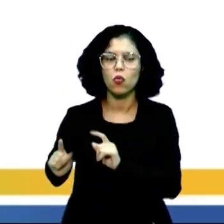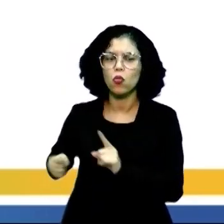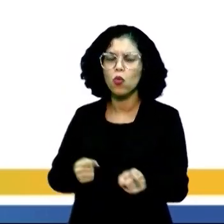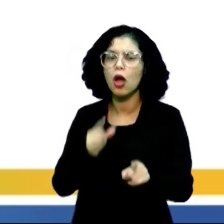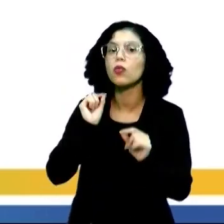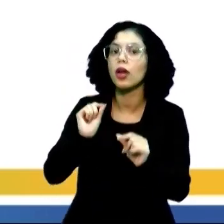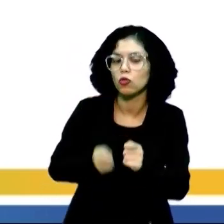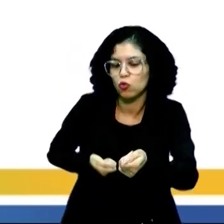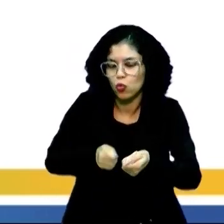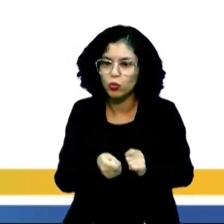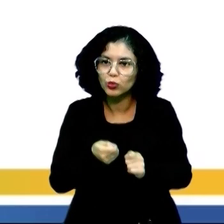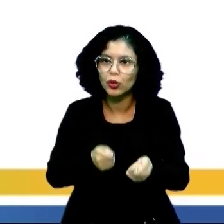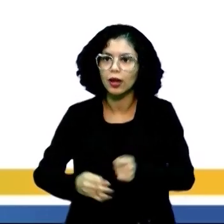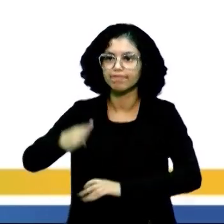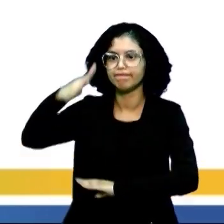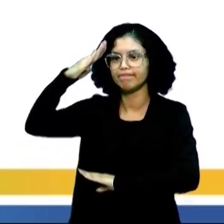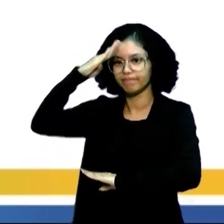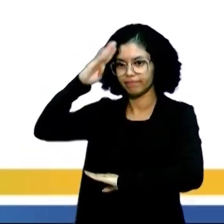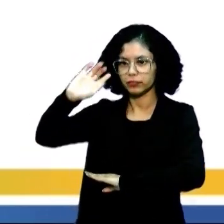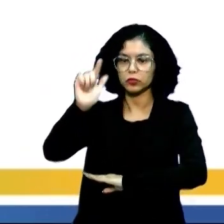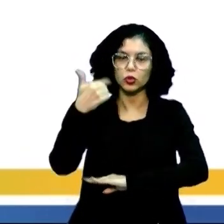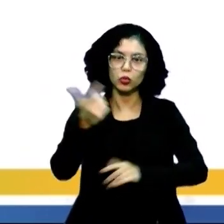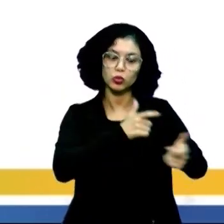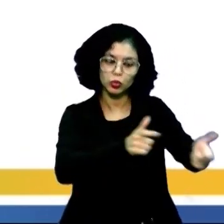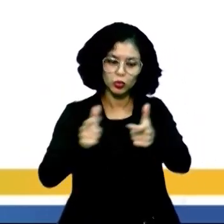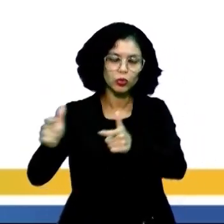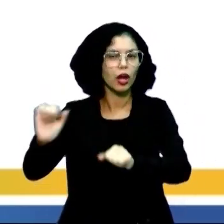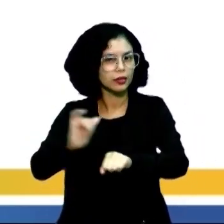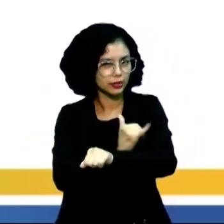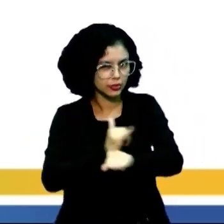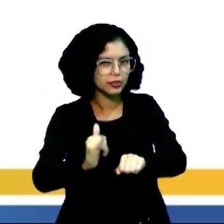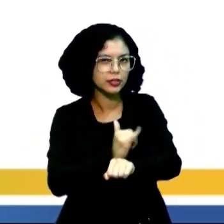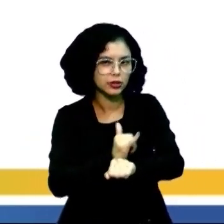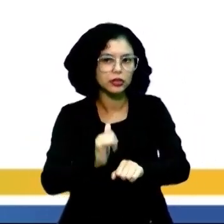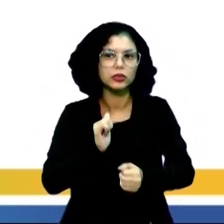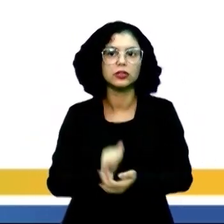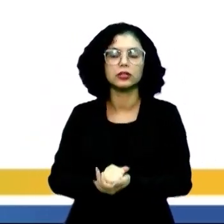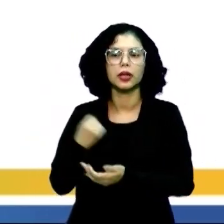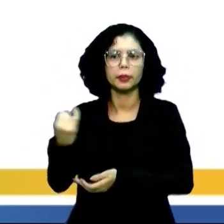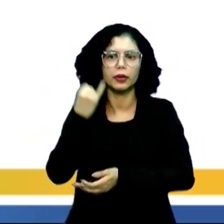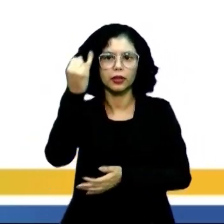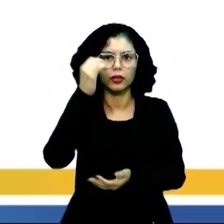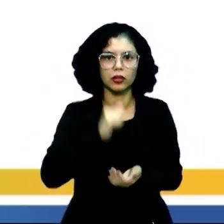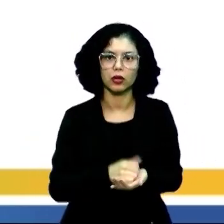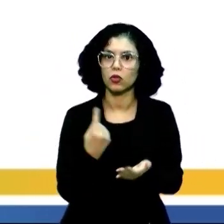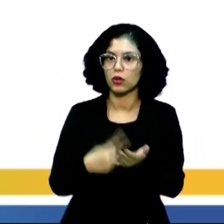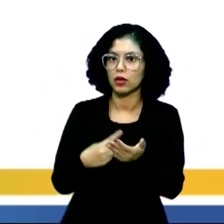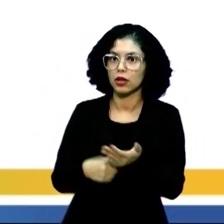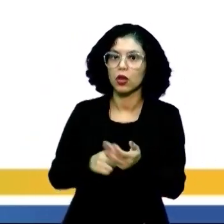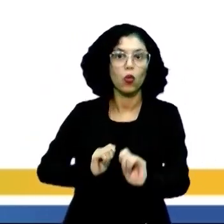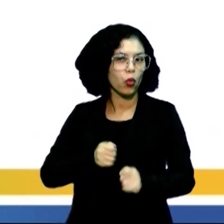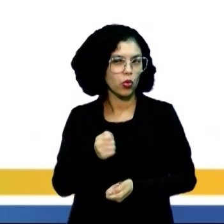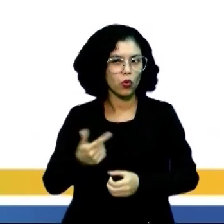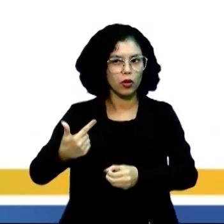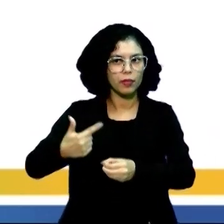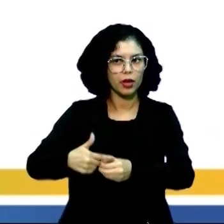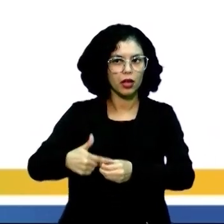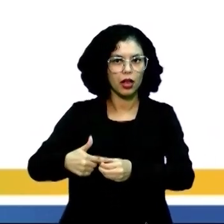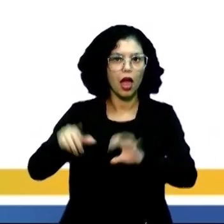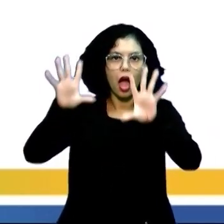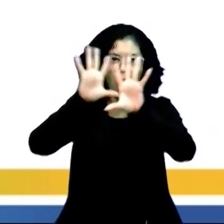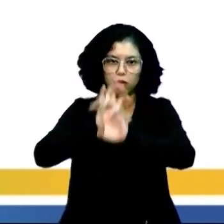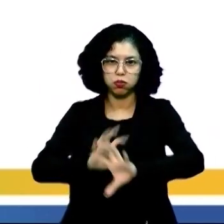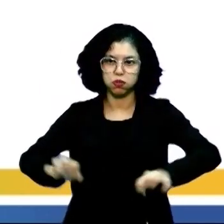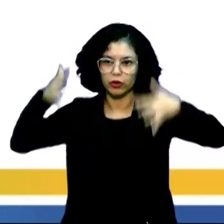de controlar militarmente outros espaços estratégicos, em especial considerando aí o controle de petróleo e